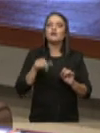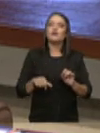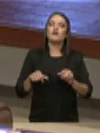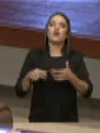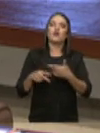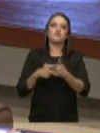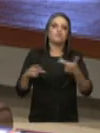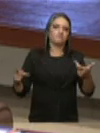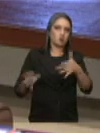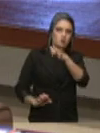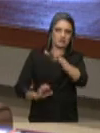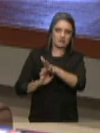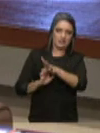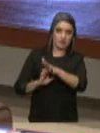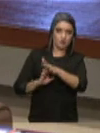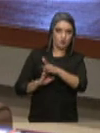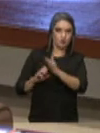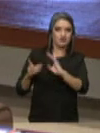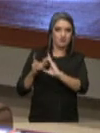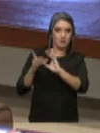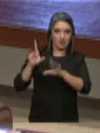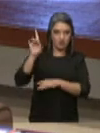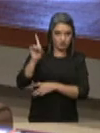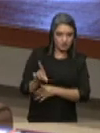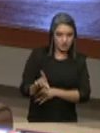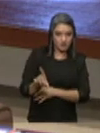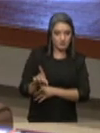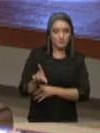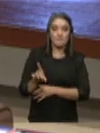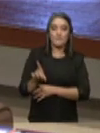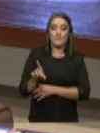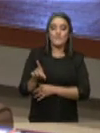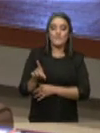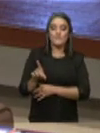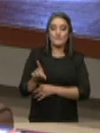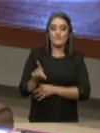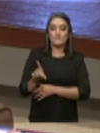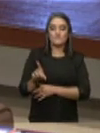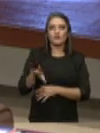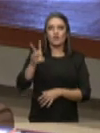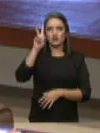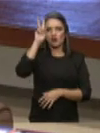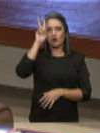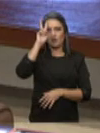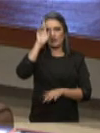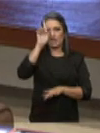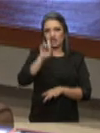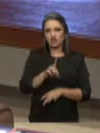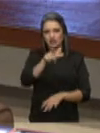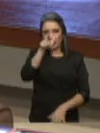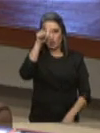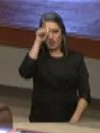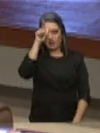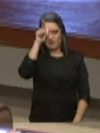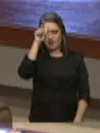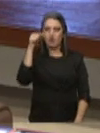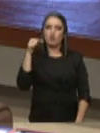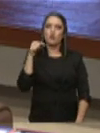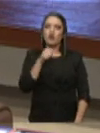direito. Lembre-se, nesse trecho do direito alemão, Rosenberg, Schwab e